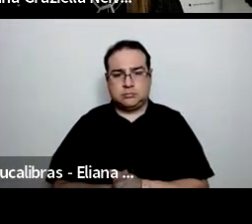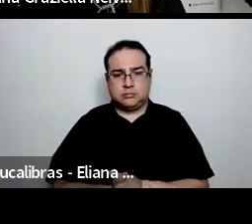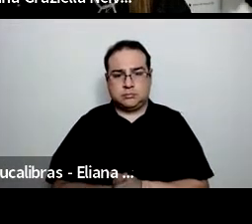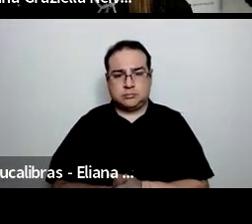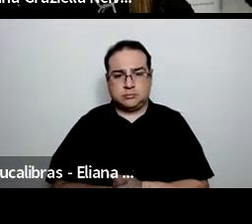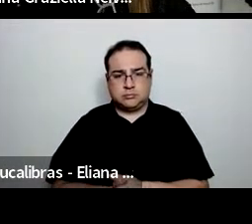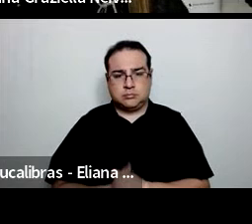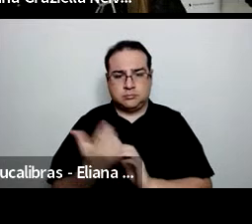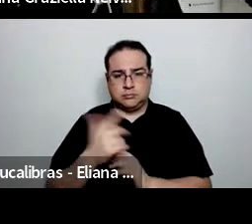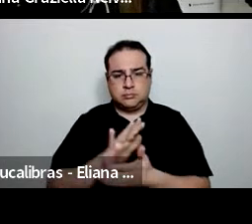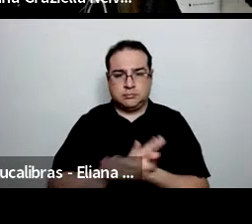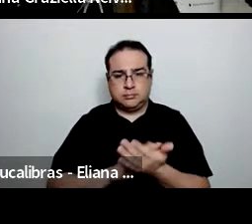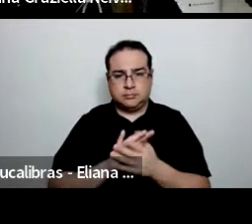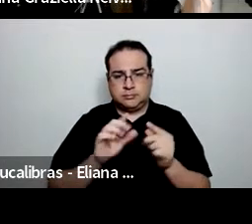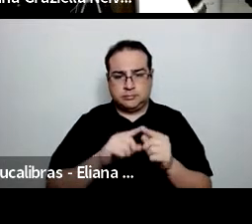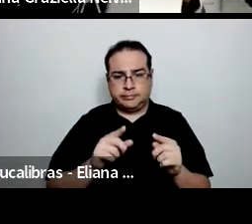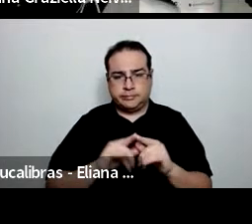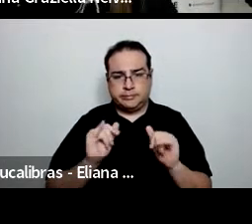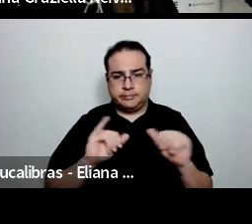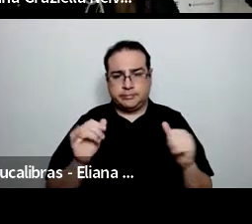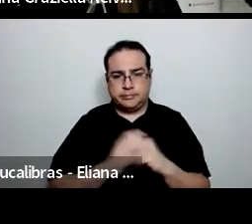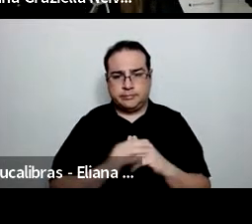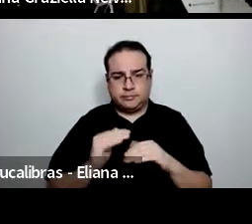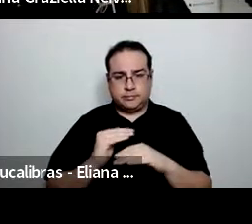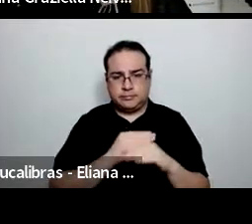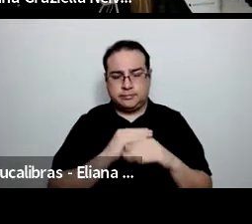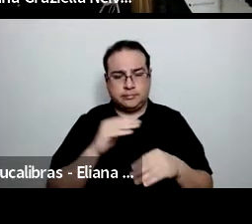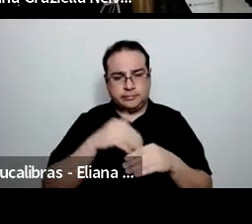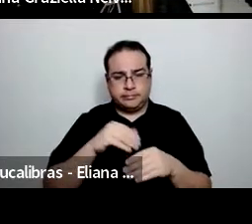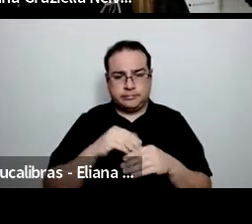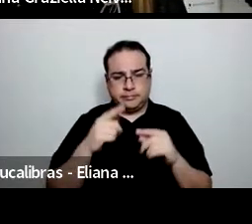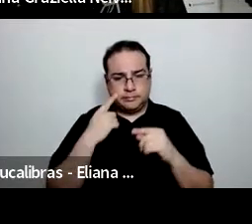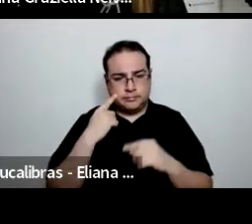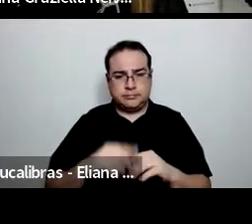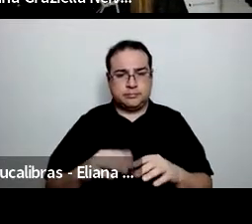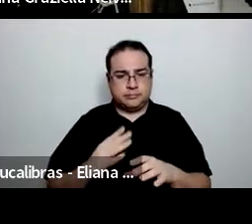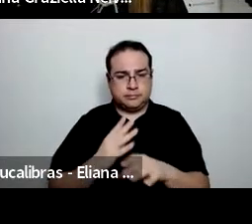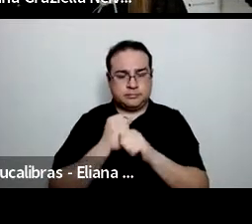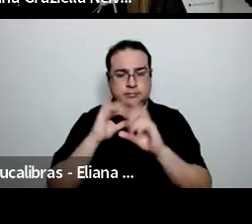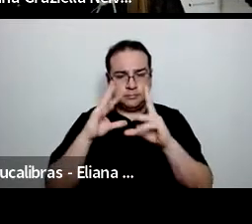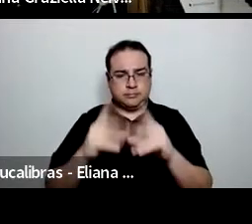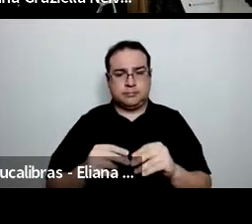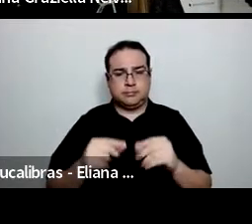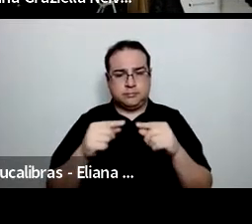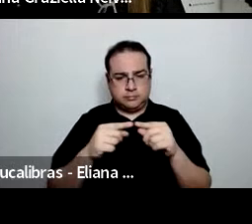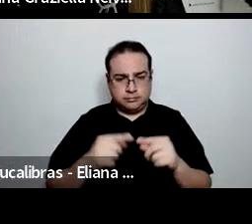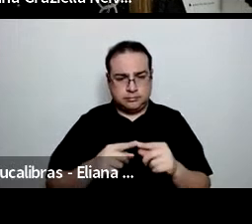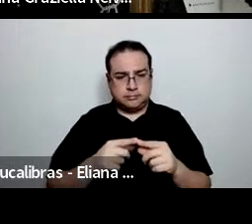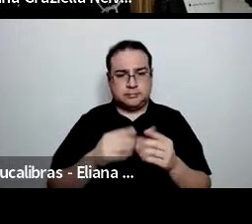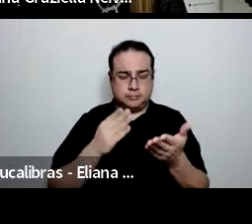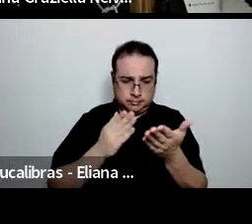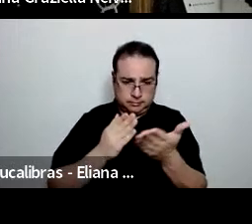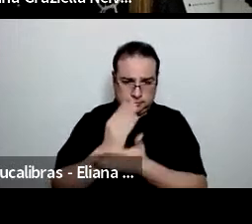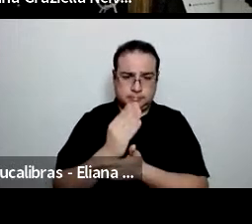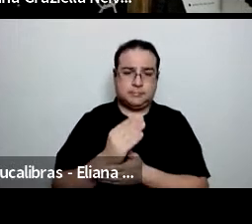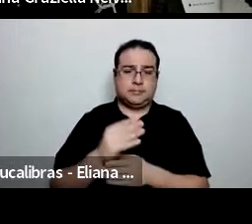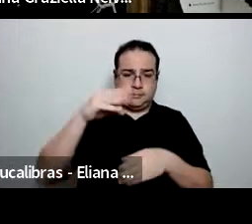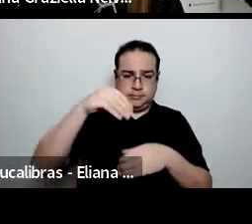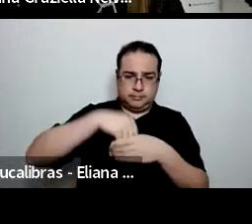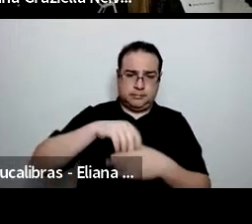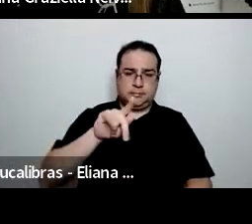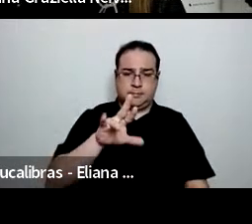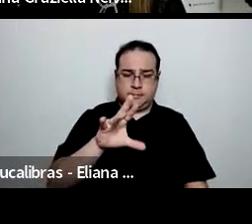Ah e não havendo programa do resultado por unanimidade de votos vou pegar tudo né foi dado provimento ao agravo interno